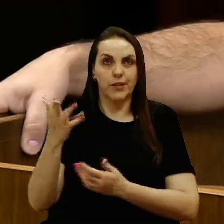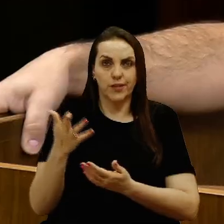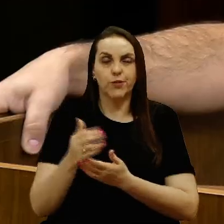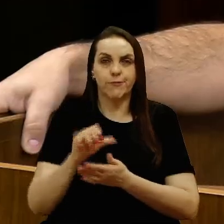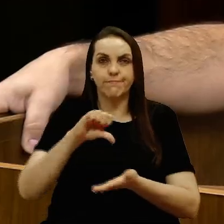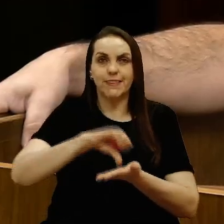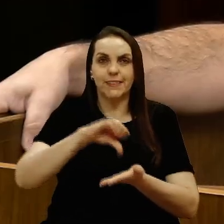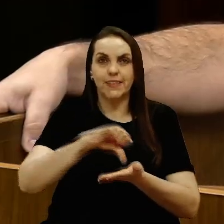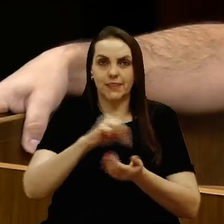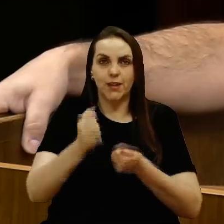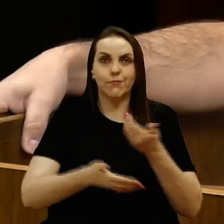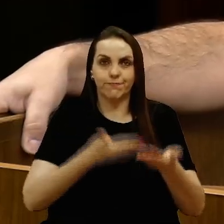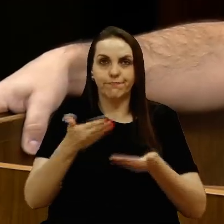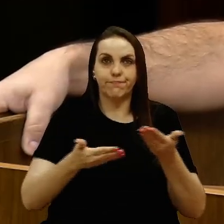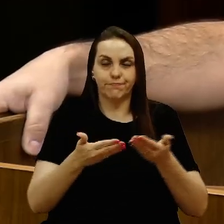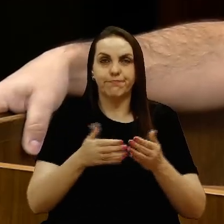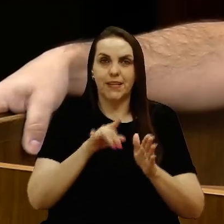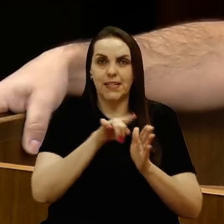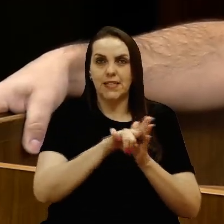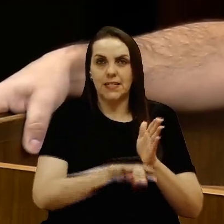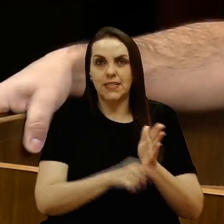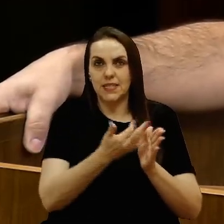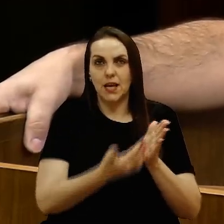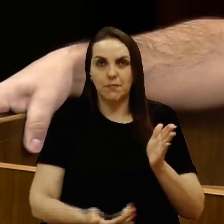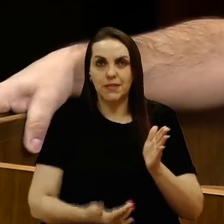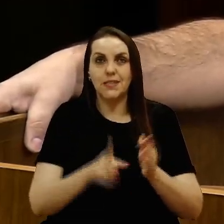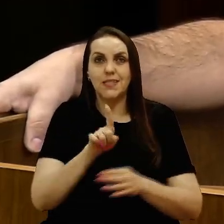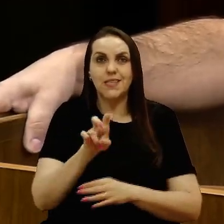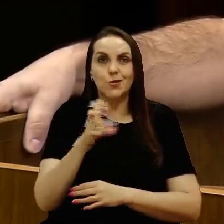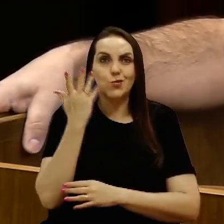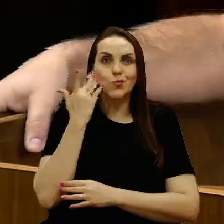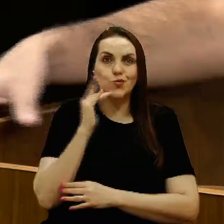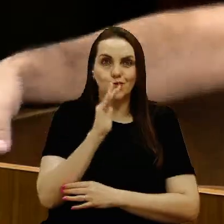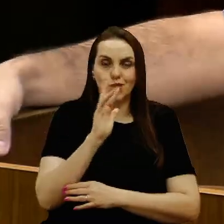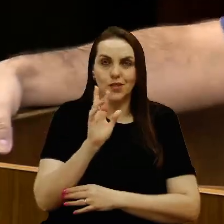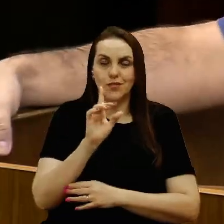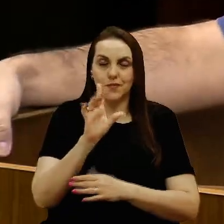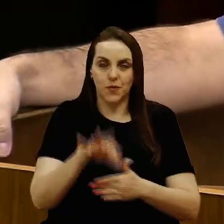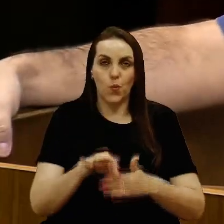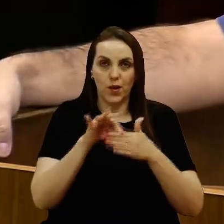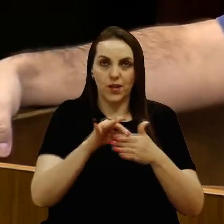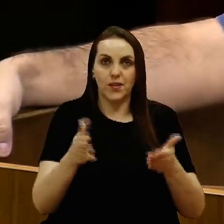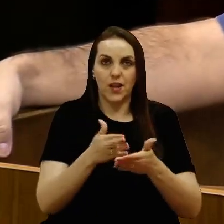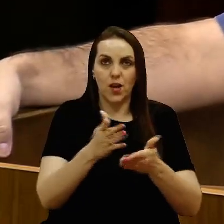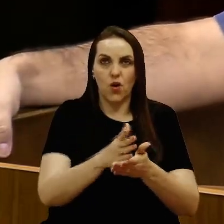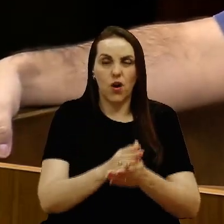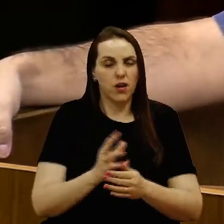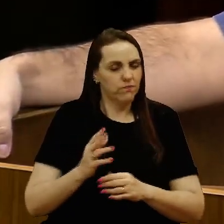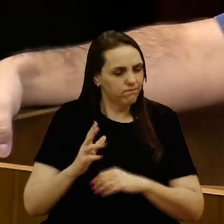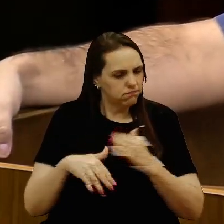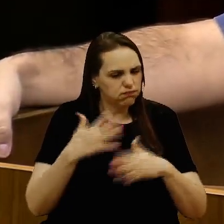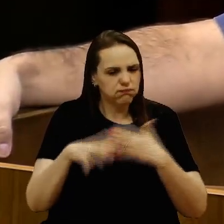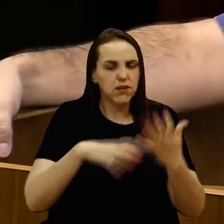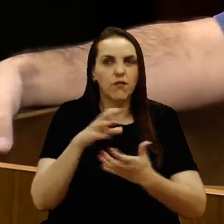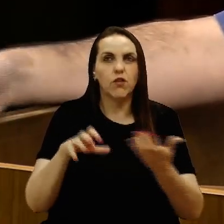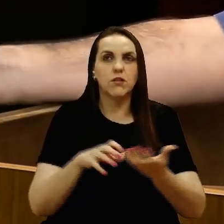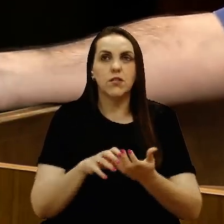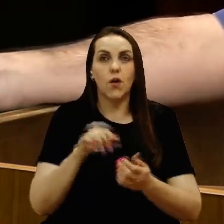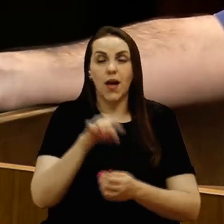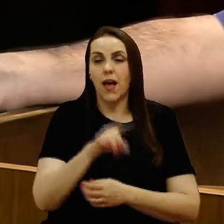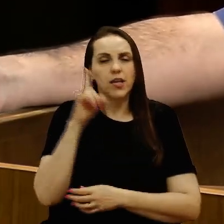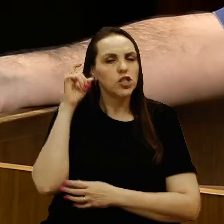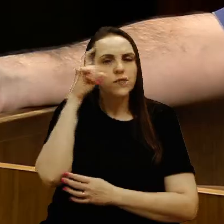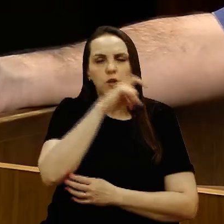está revolucionando em menos de 15 dias que está à frente da Central de Exames. E eu disse, Bruno, isso aqui é um gargalo, cara. Nós não podemos esperar as